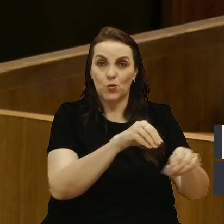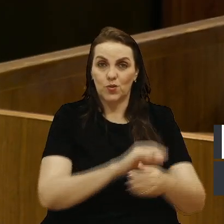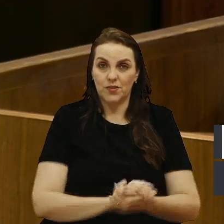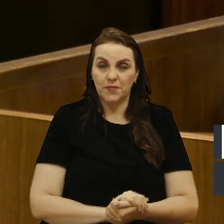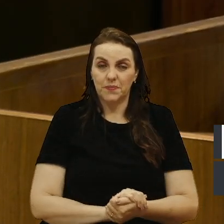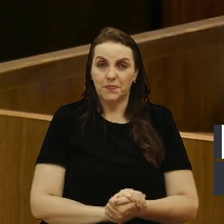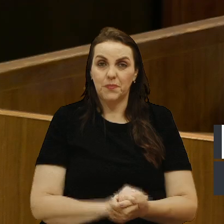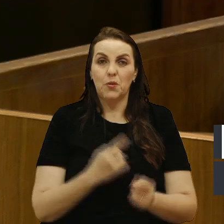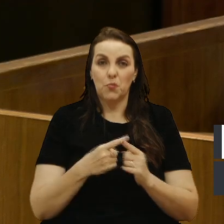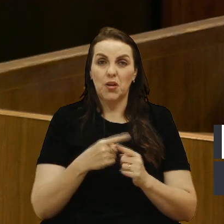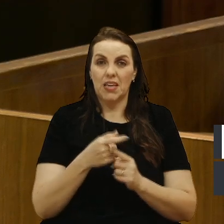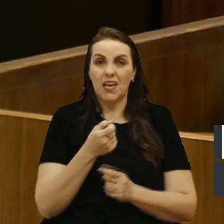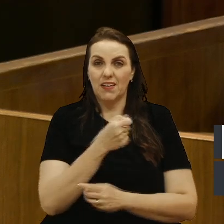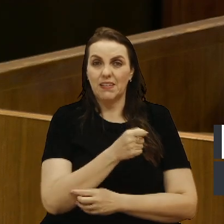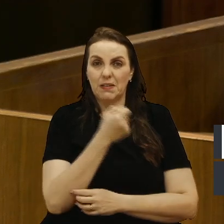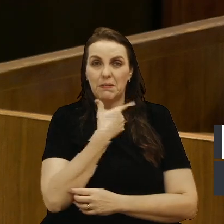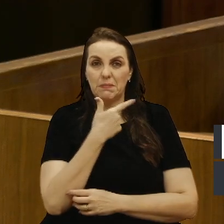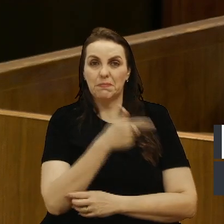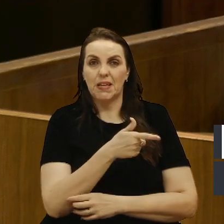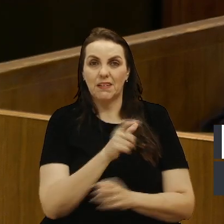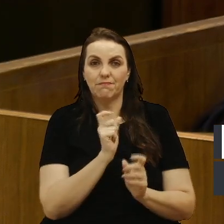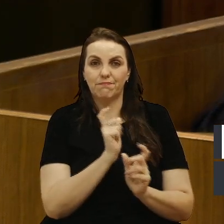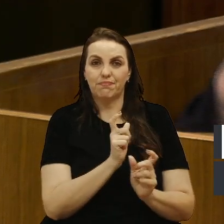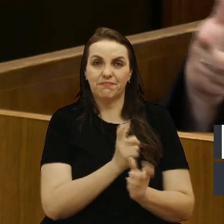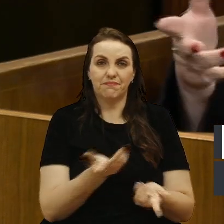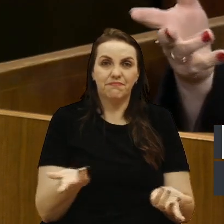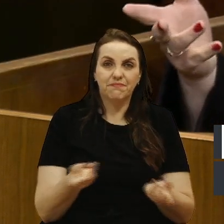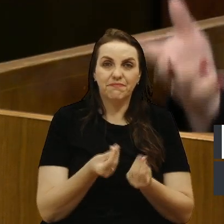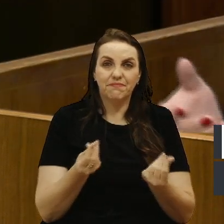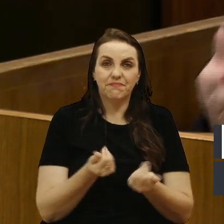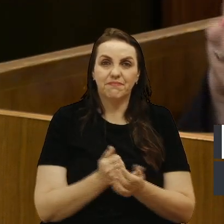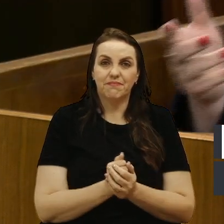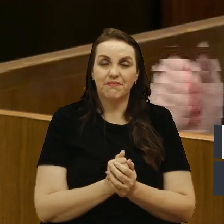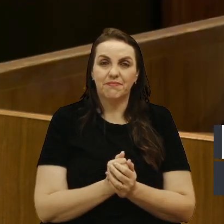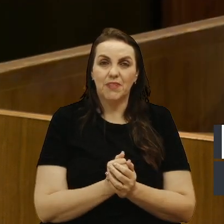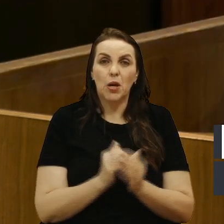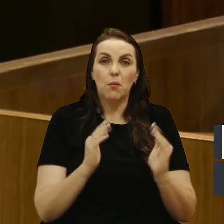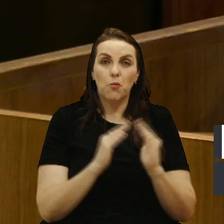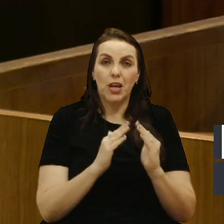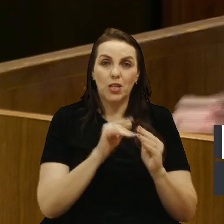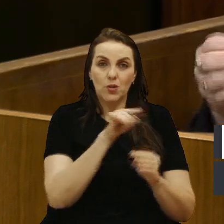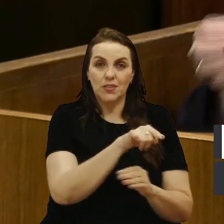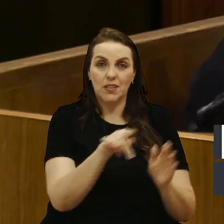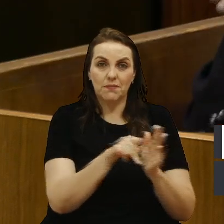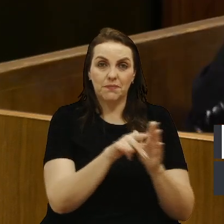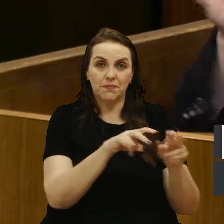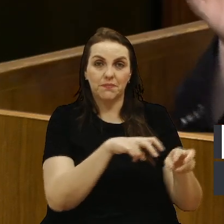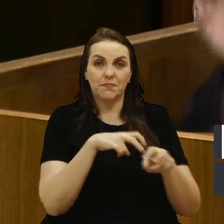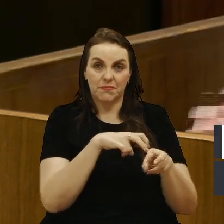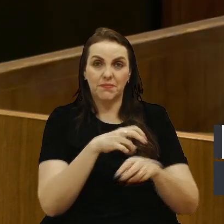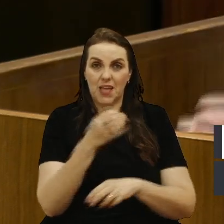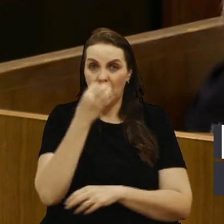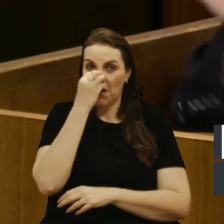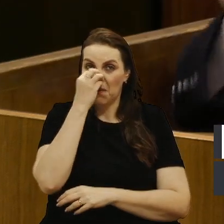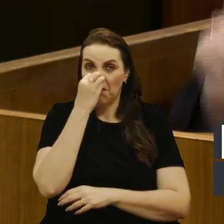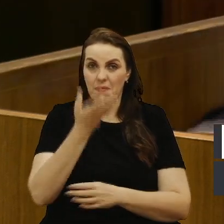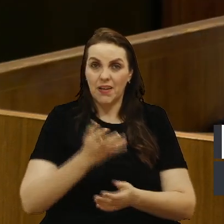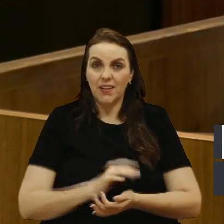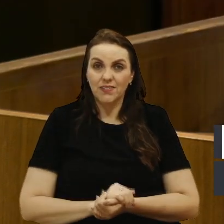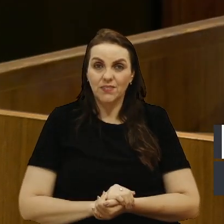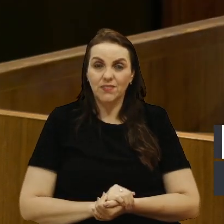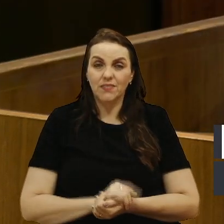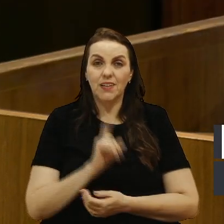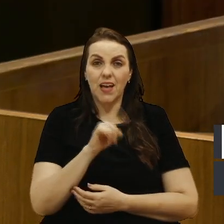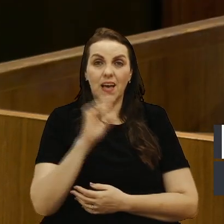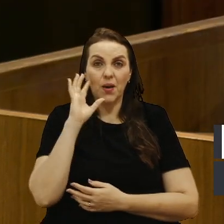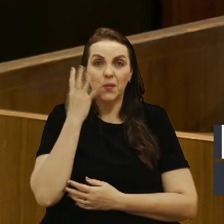fazer pouco. É fazer os moradores do interior de palhaços. É isso que está